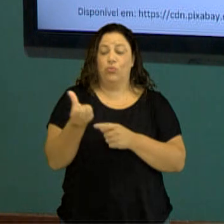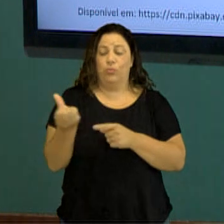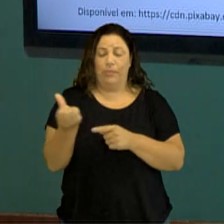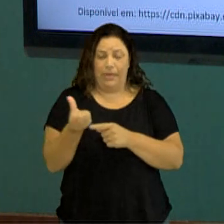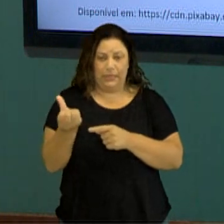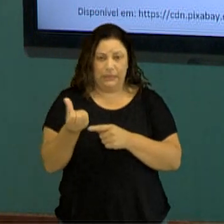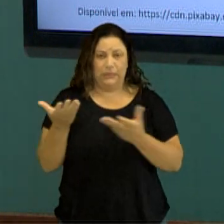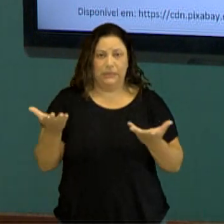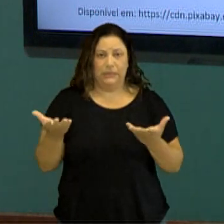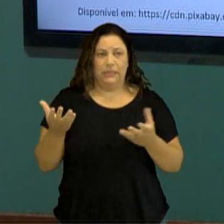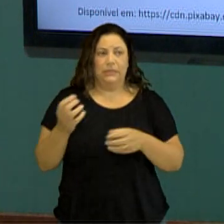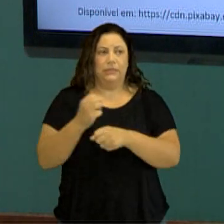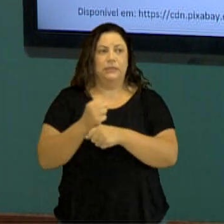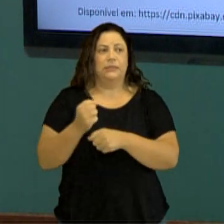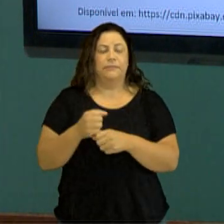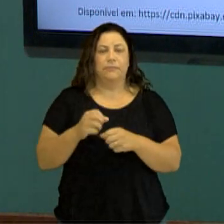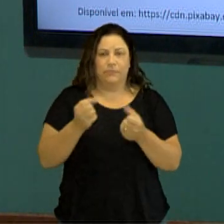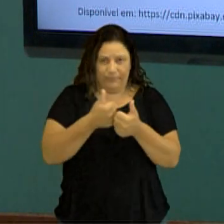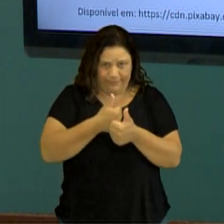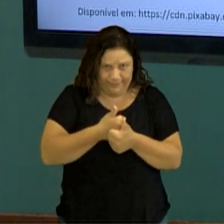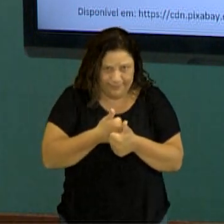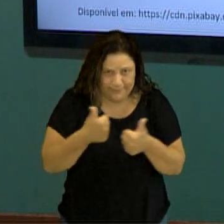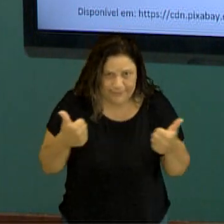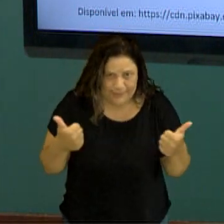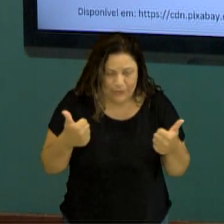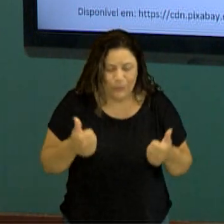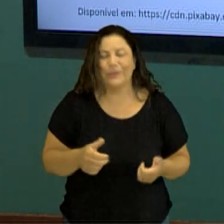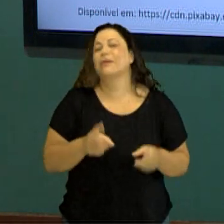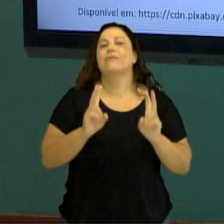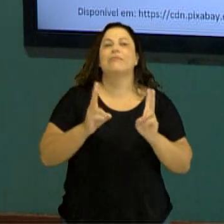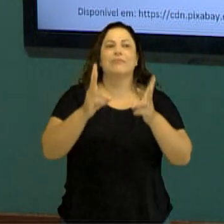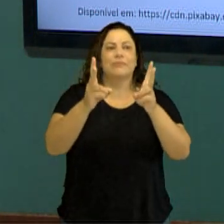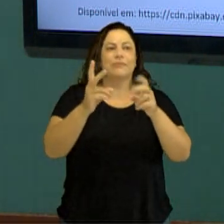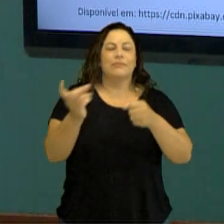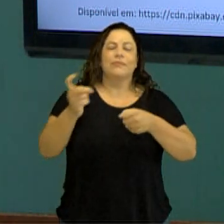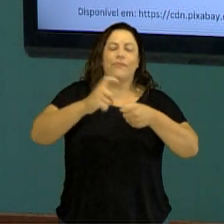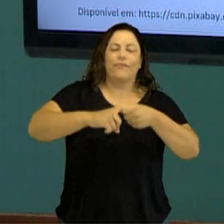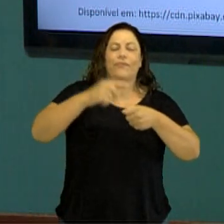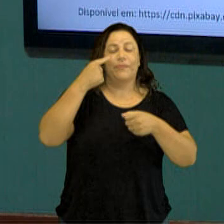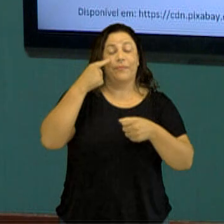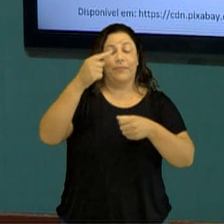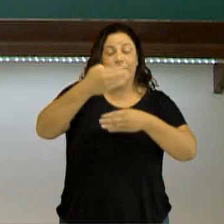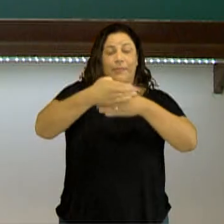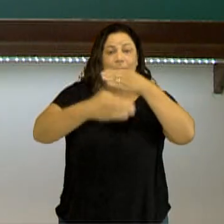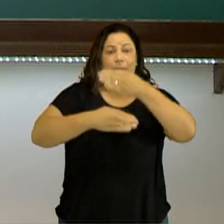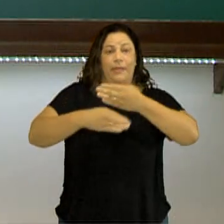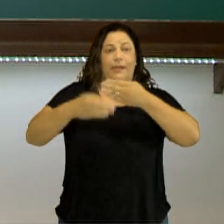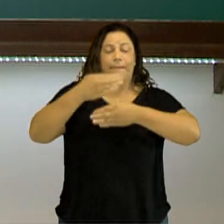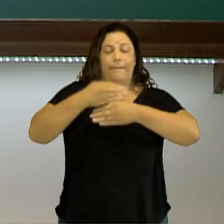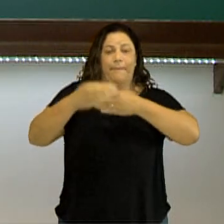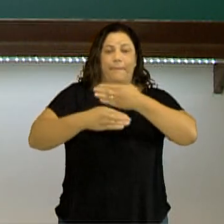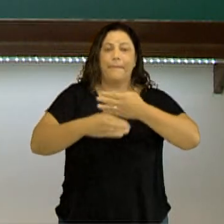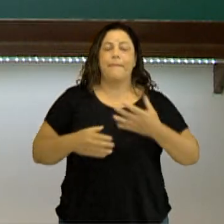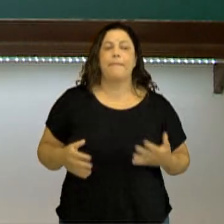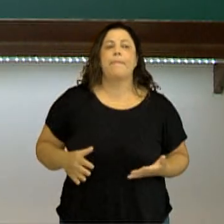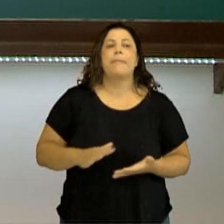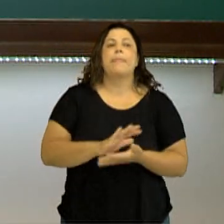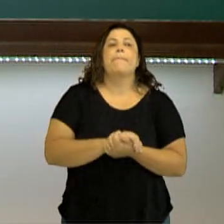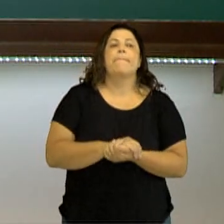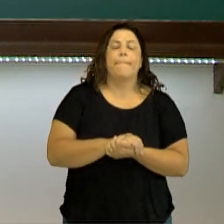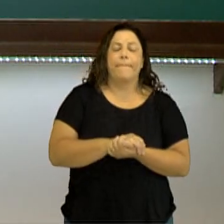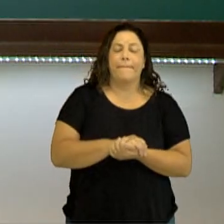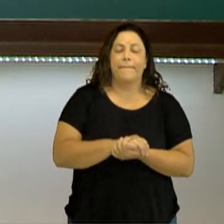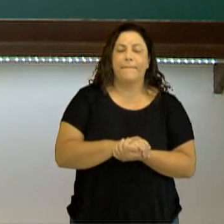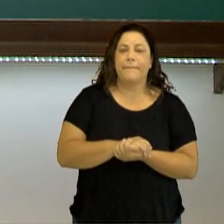número atômico 3. Tranquilos? Vamos então retornar para os slides. Olha lá, pessoal, nos